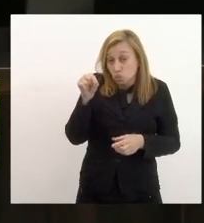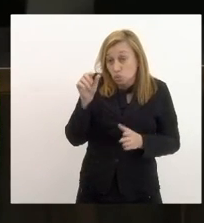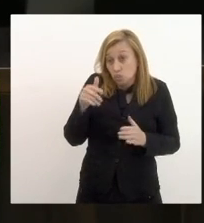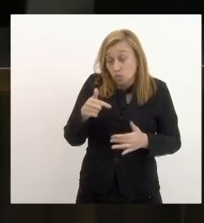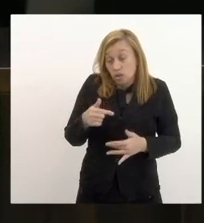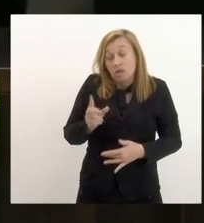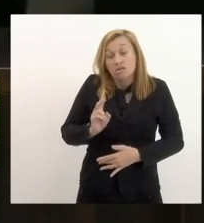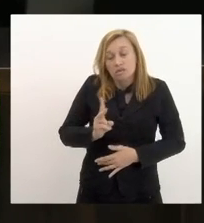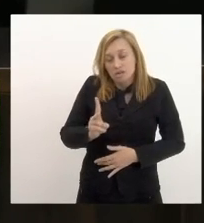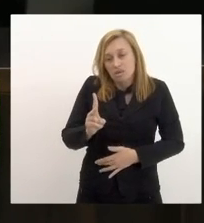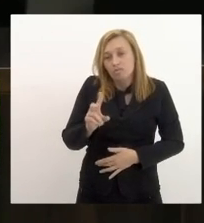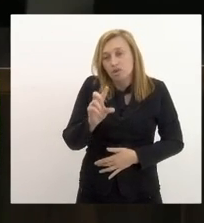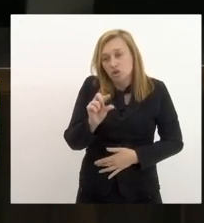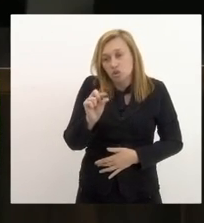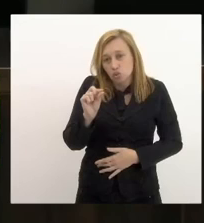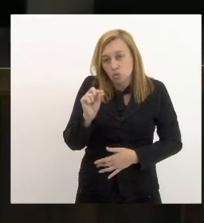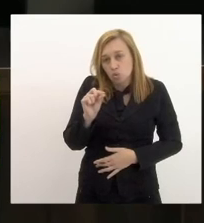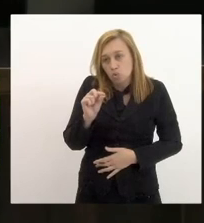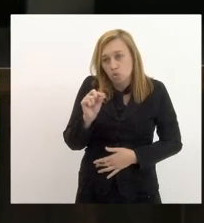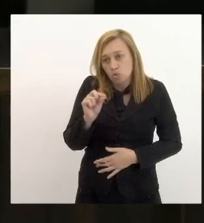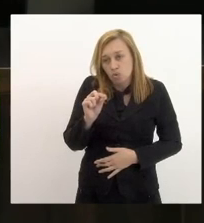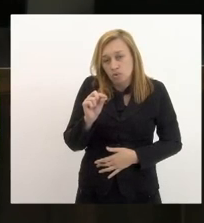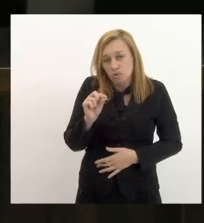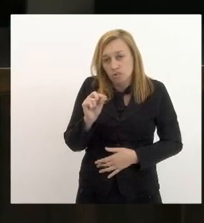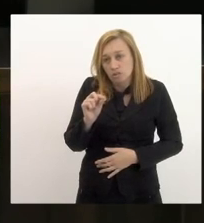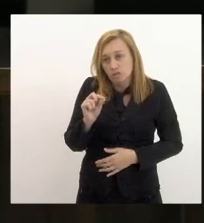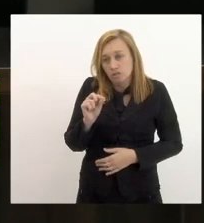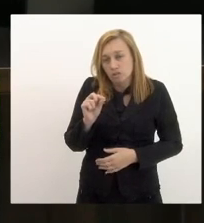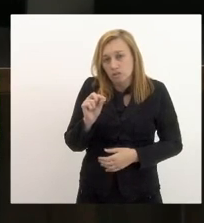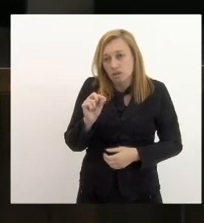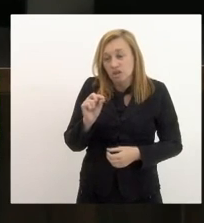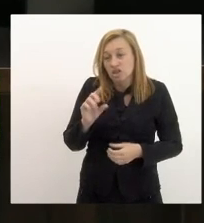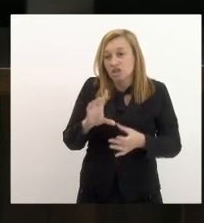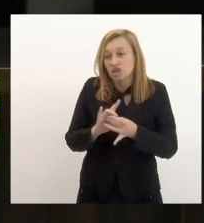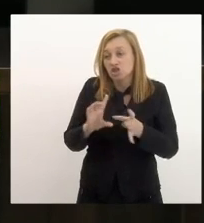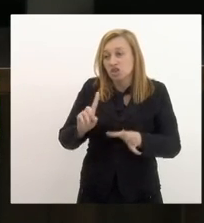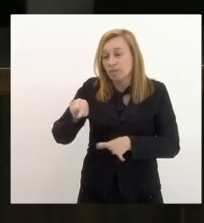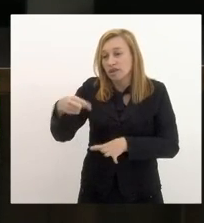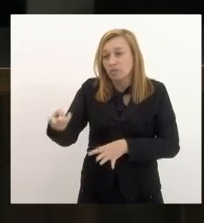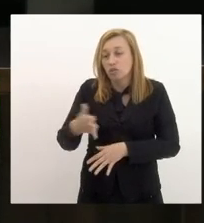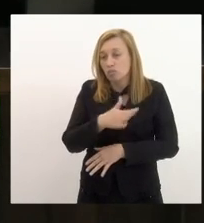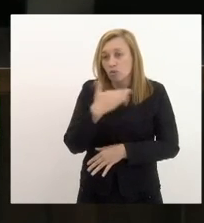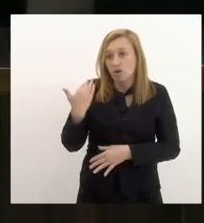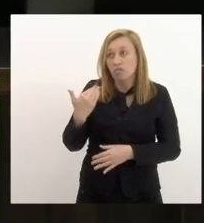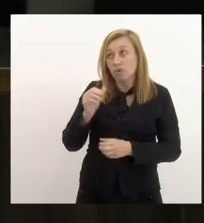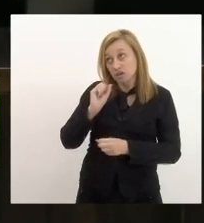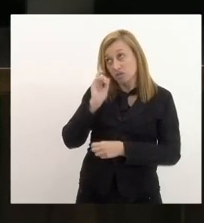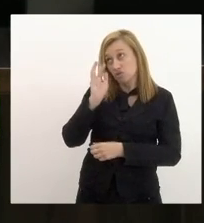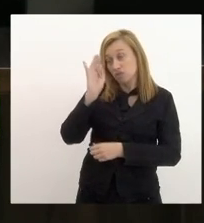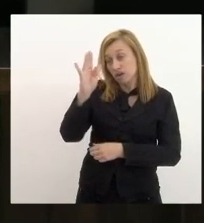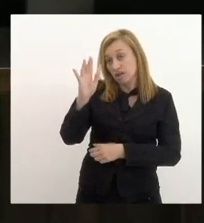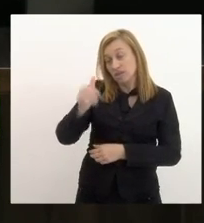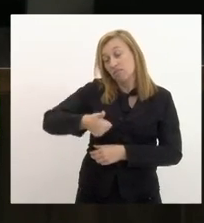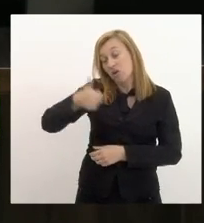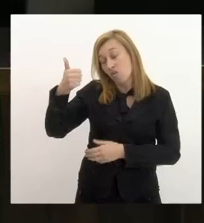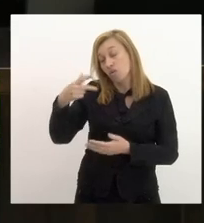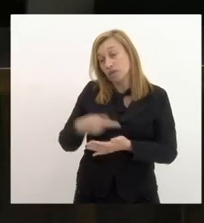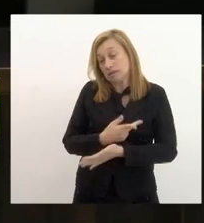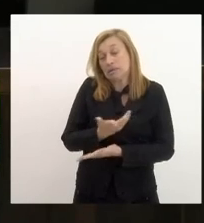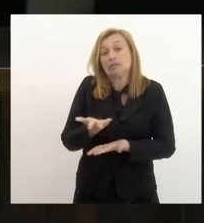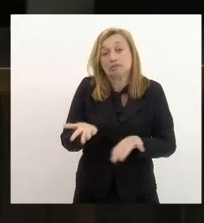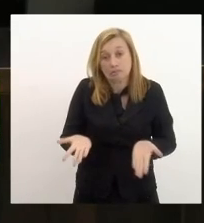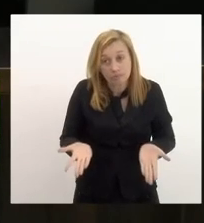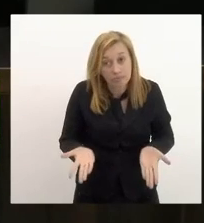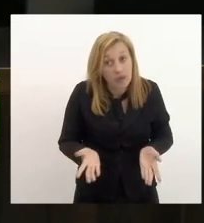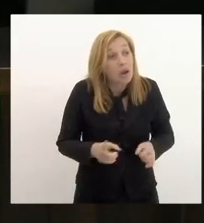eu sempre prefiro adiar a morte que a gente pode ter esperança de algo melhor acontecer